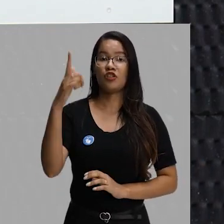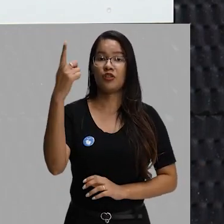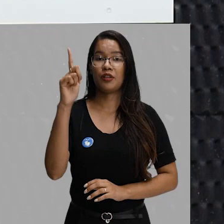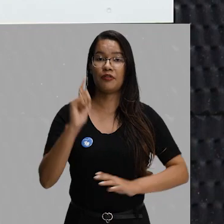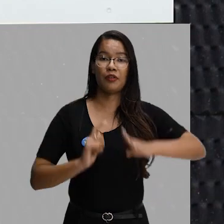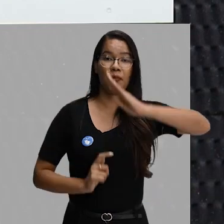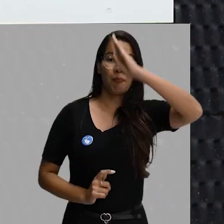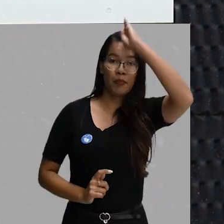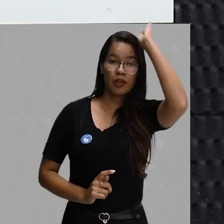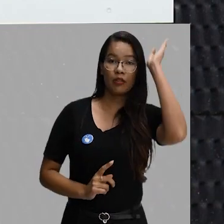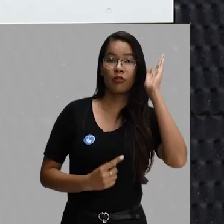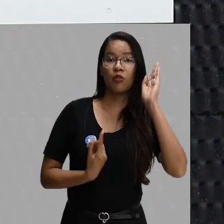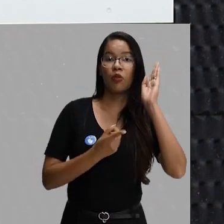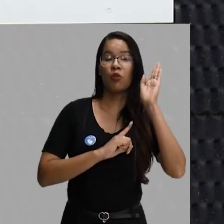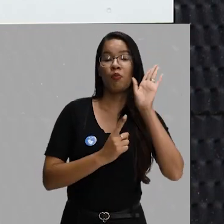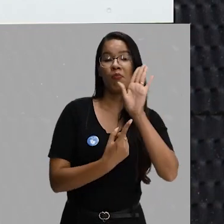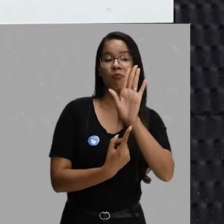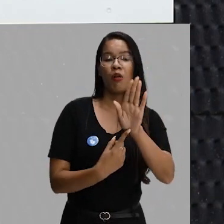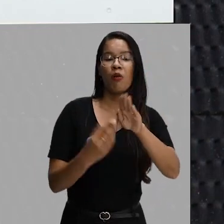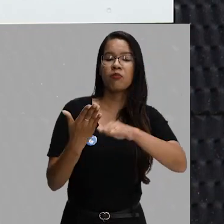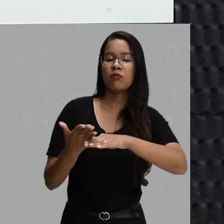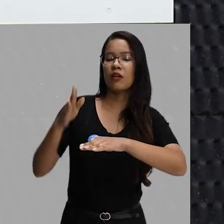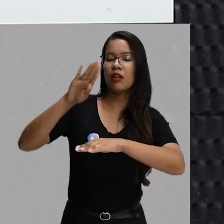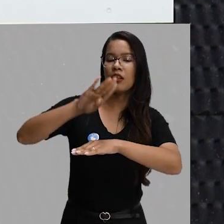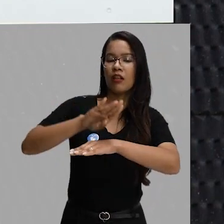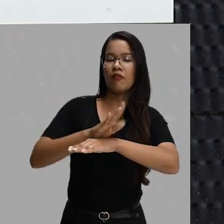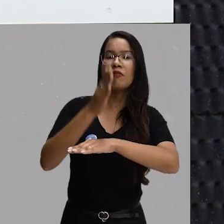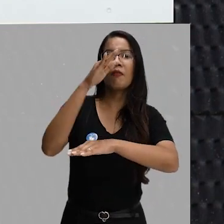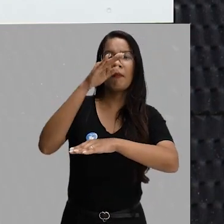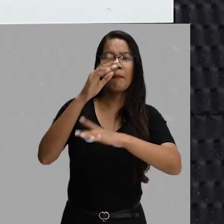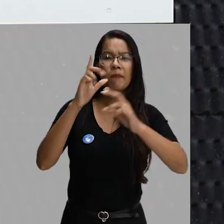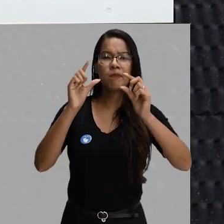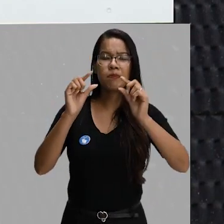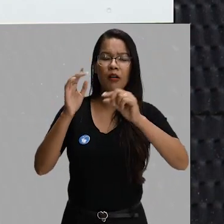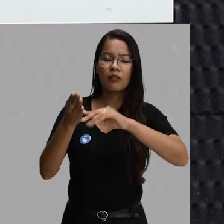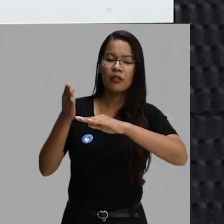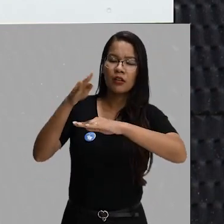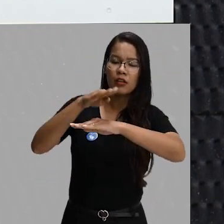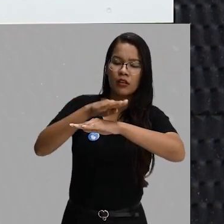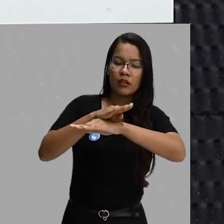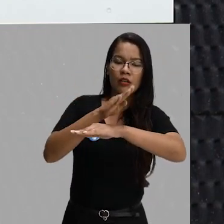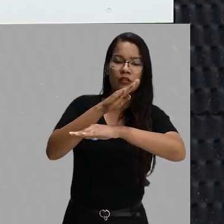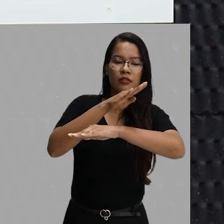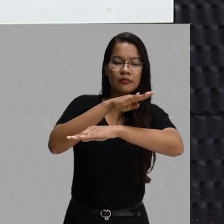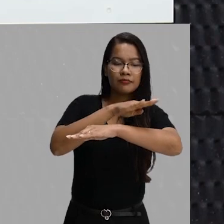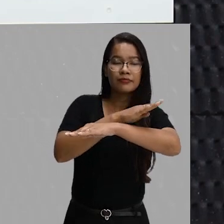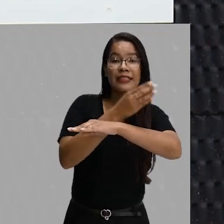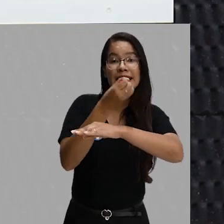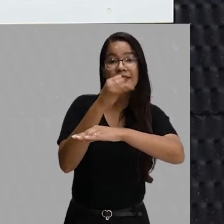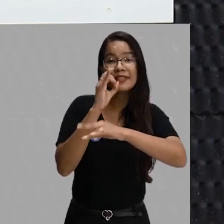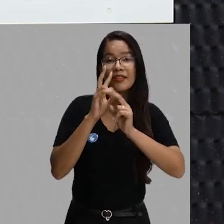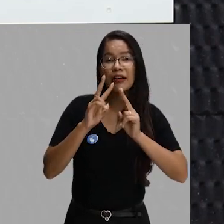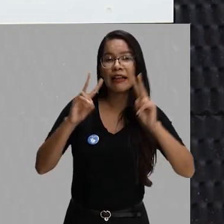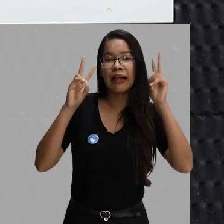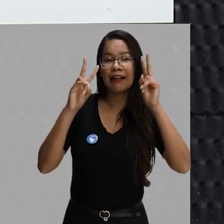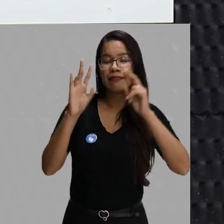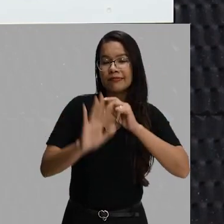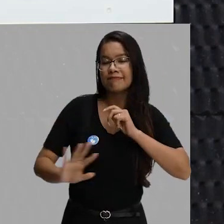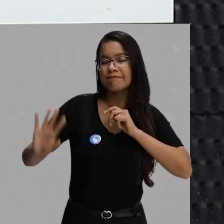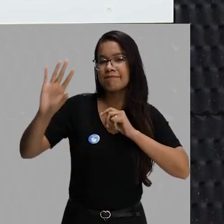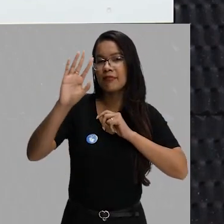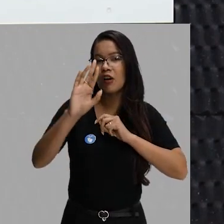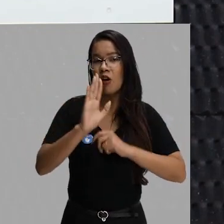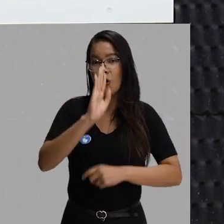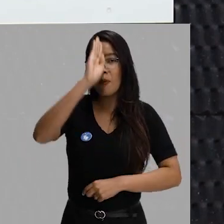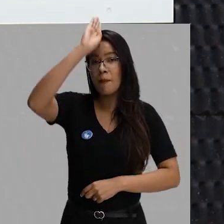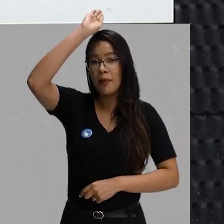mostra um relevo pouco acidentado. Se você olhar para o território romano, ele